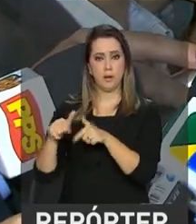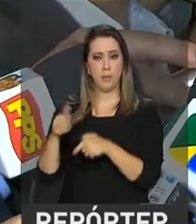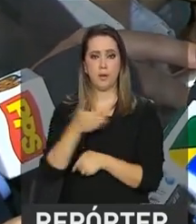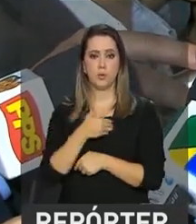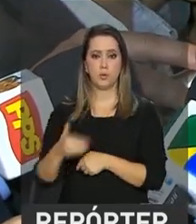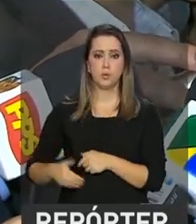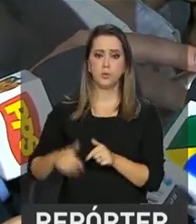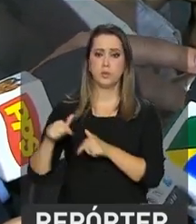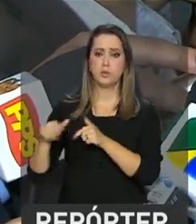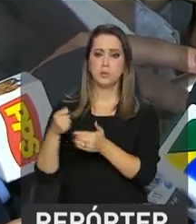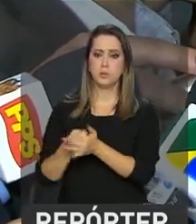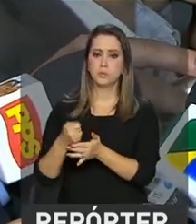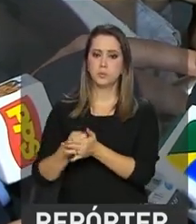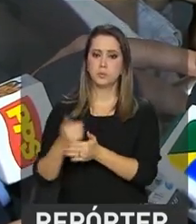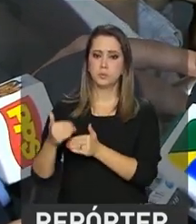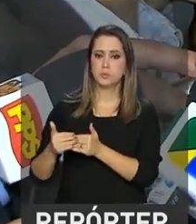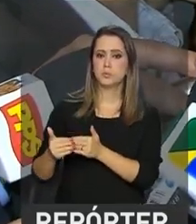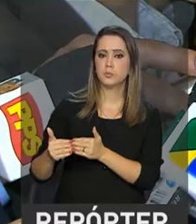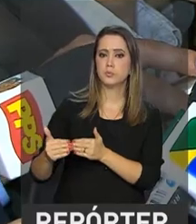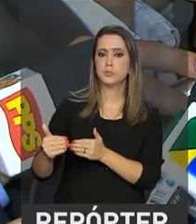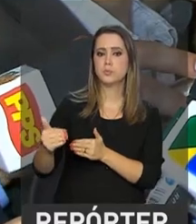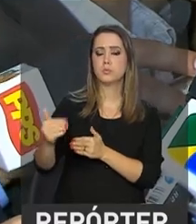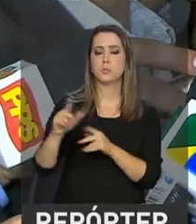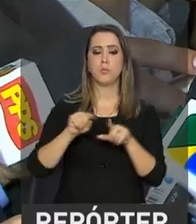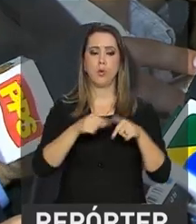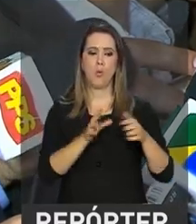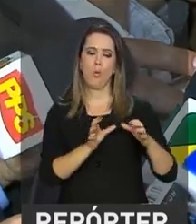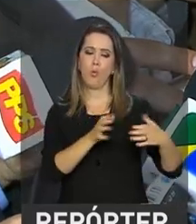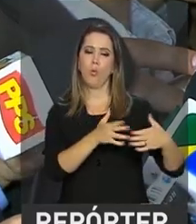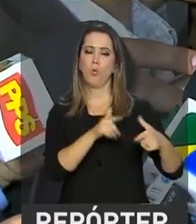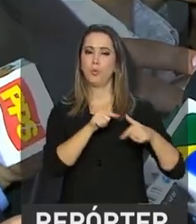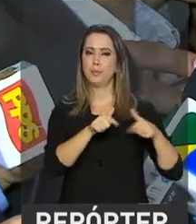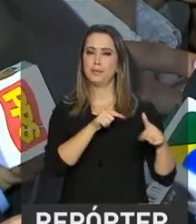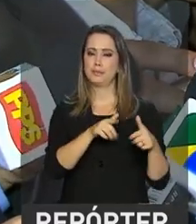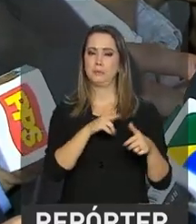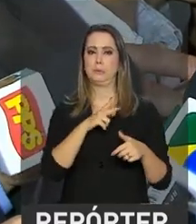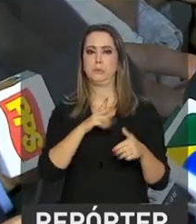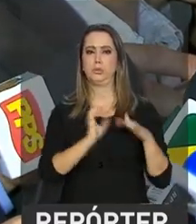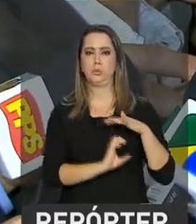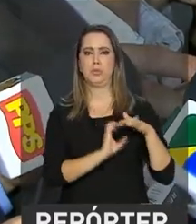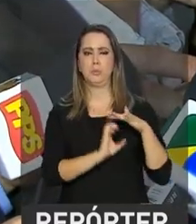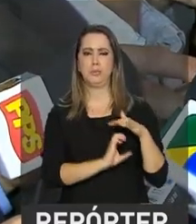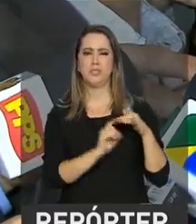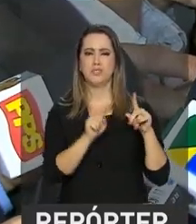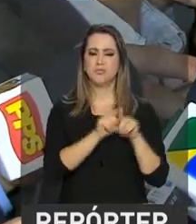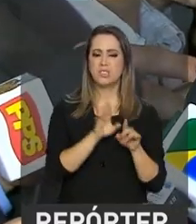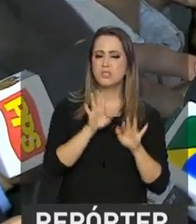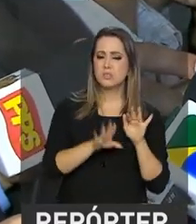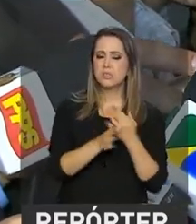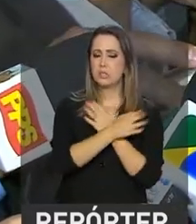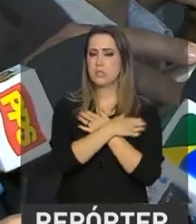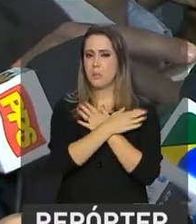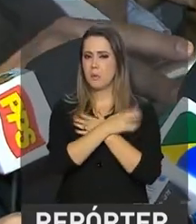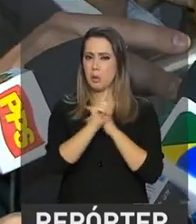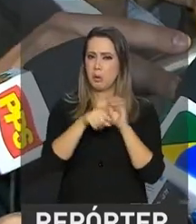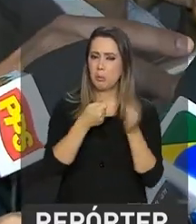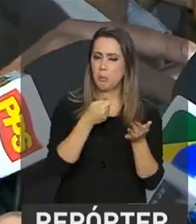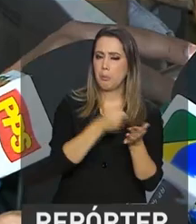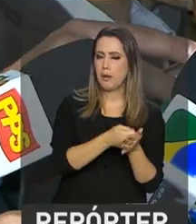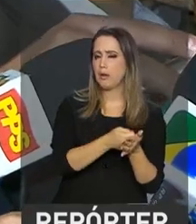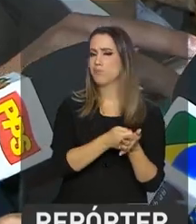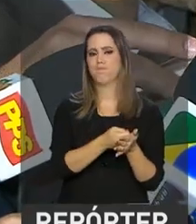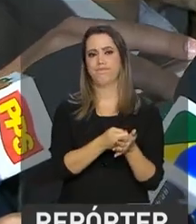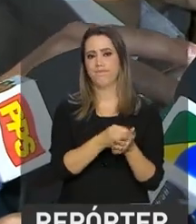por mais tempo do que aquele que, na iniciativa privada, fica um período desempregado e aí deixa de contribuir, depois volta